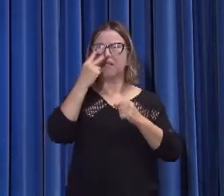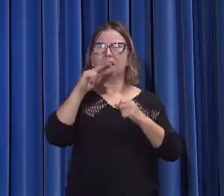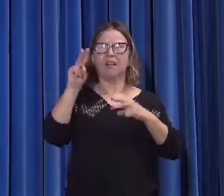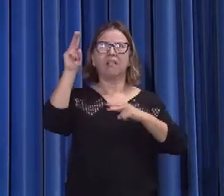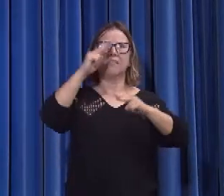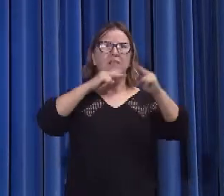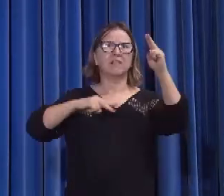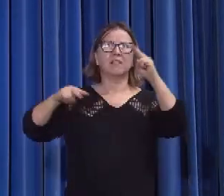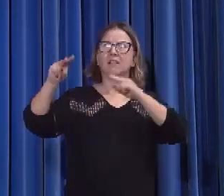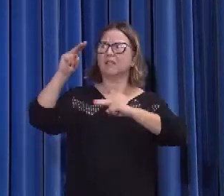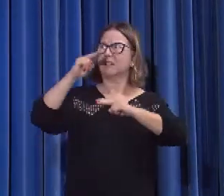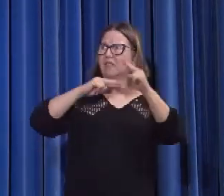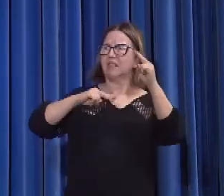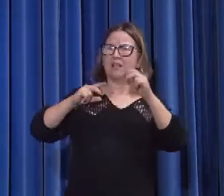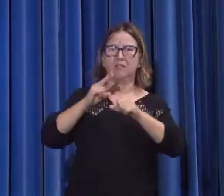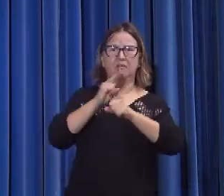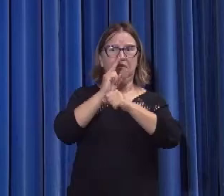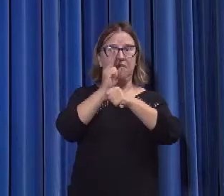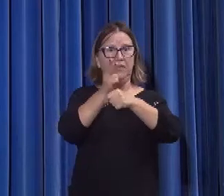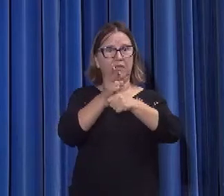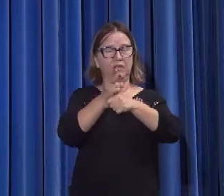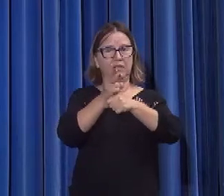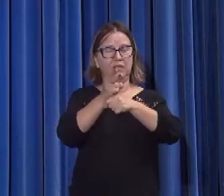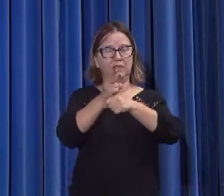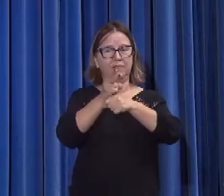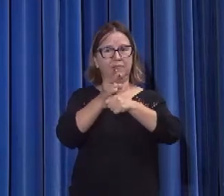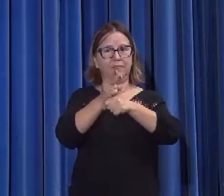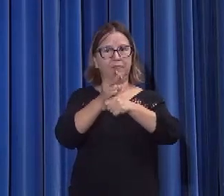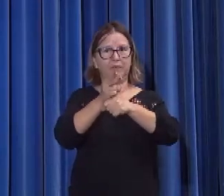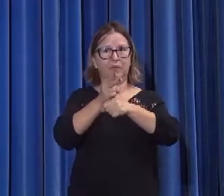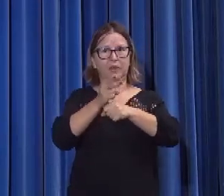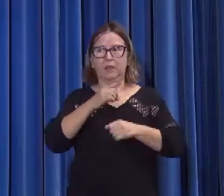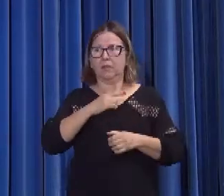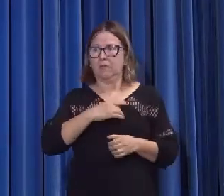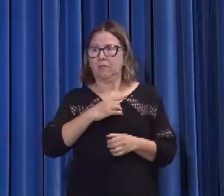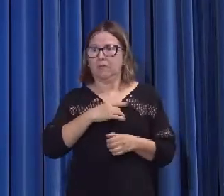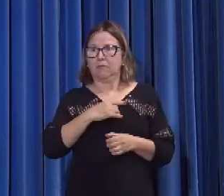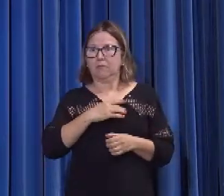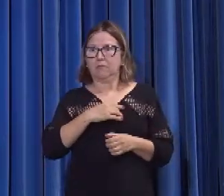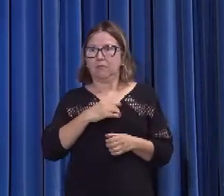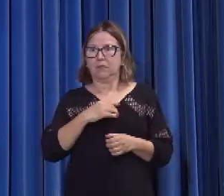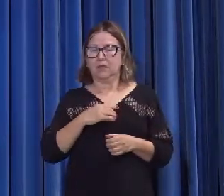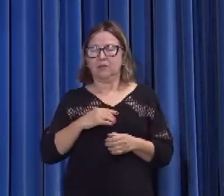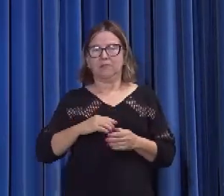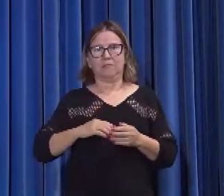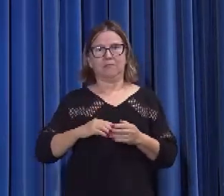ele começou a reparar a força do vento. Pedro teve medo.